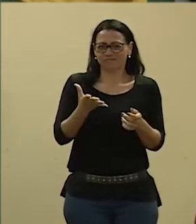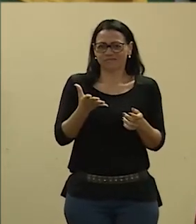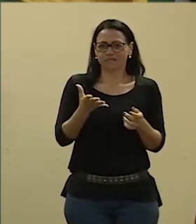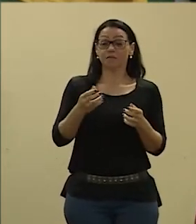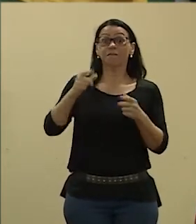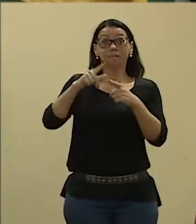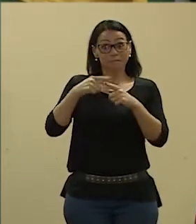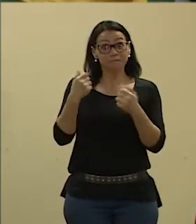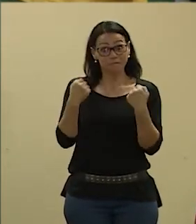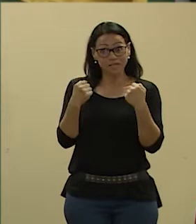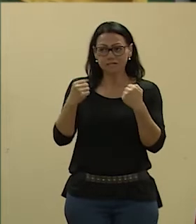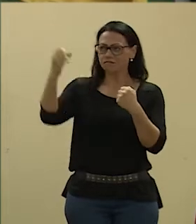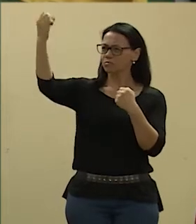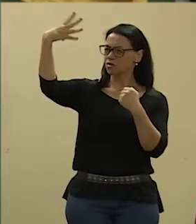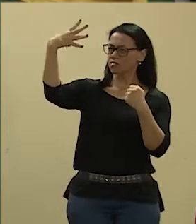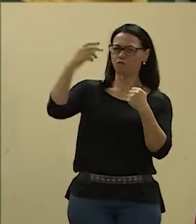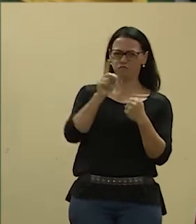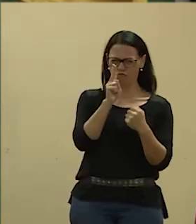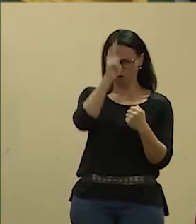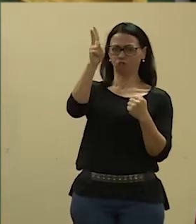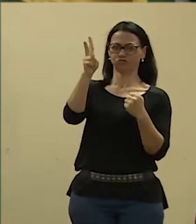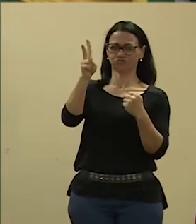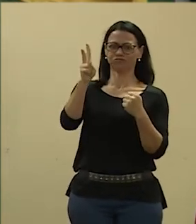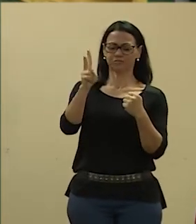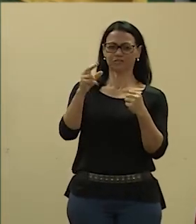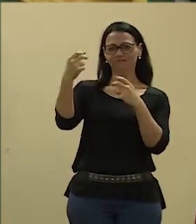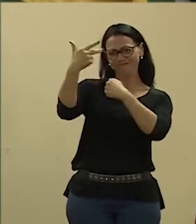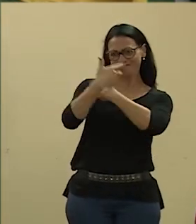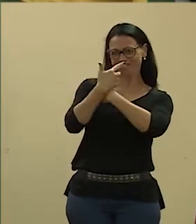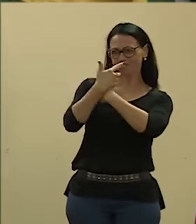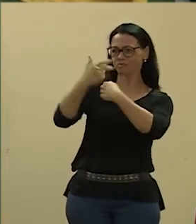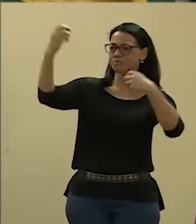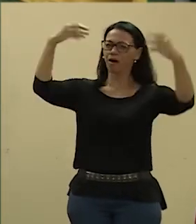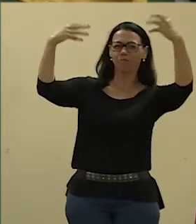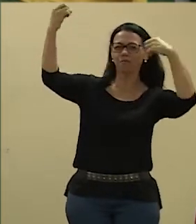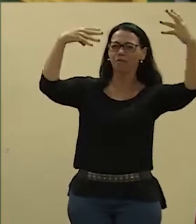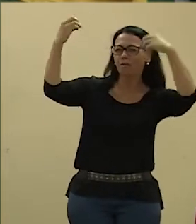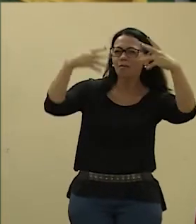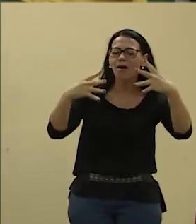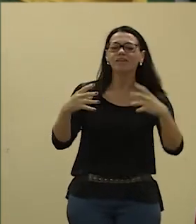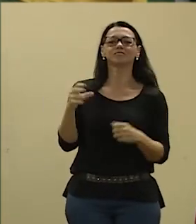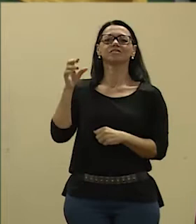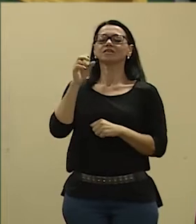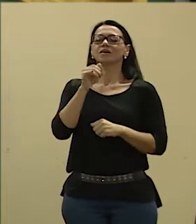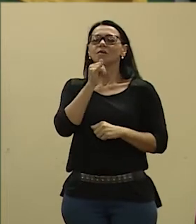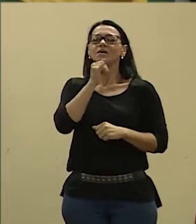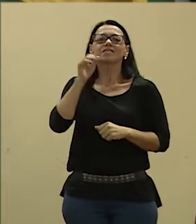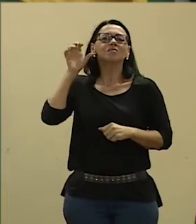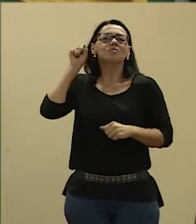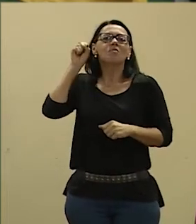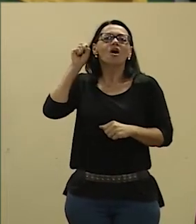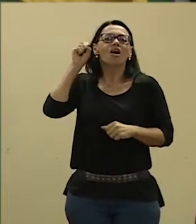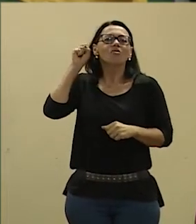a mais do que o nosso olho pede normalmente para ter um vídeo bem iluminado o áudio voltar de um microfone para captar esse